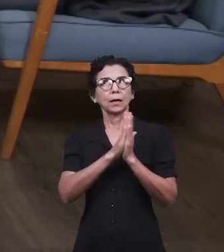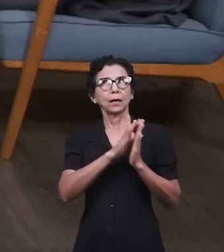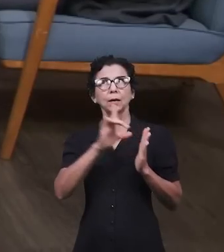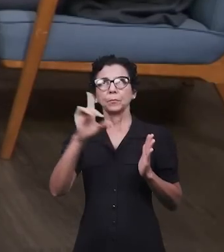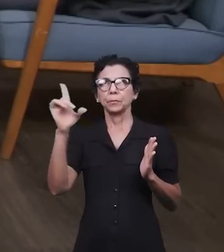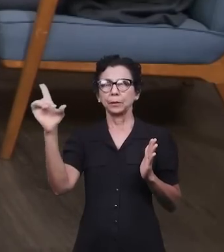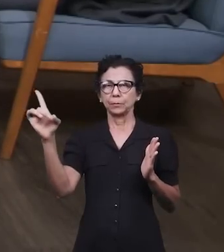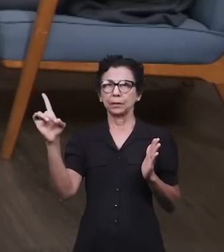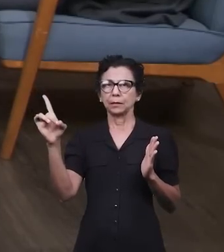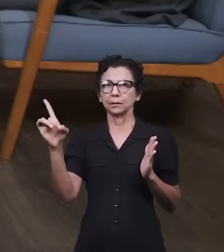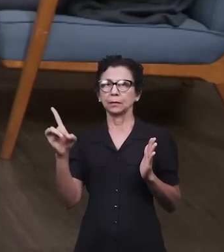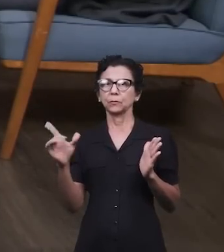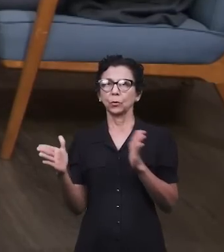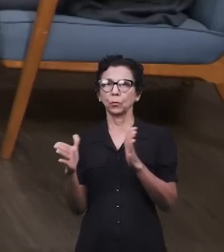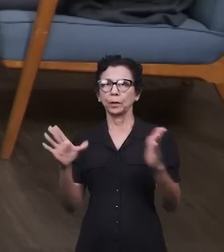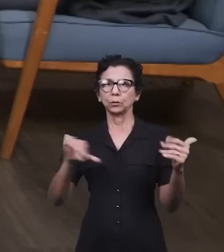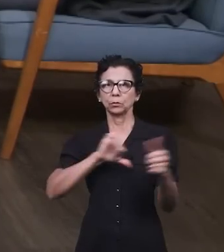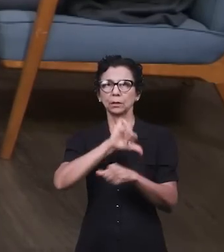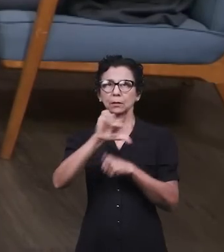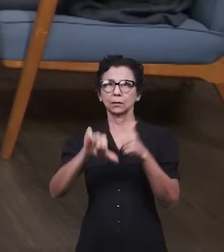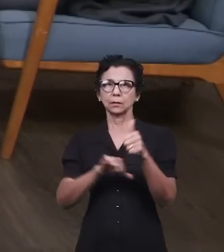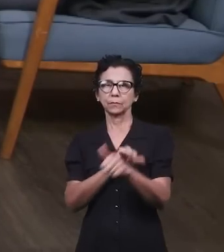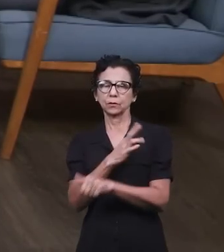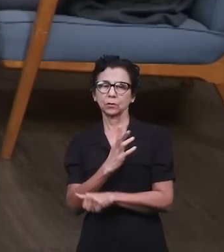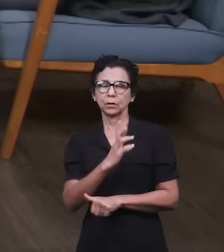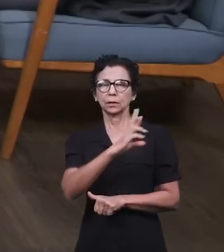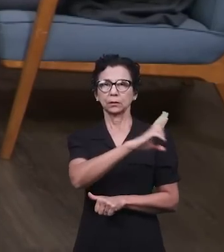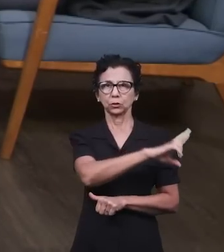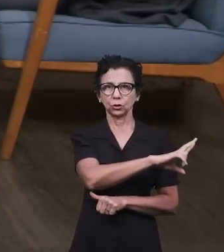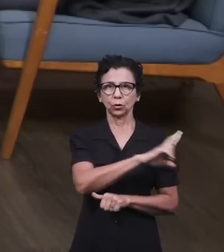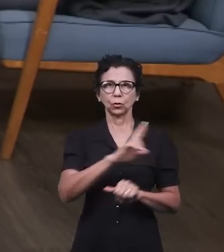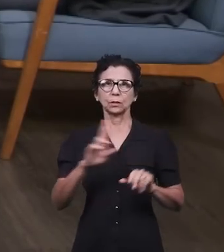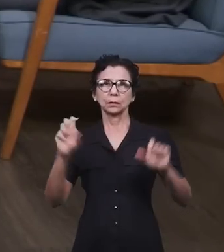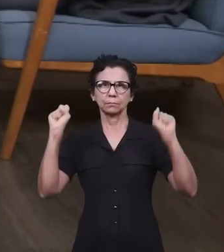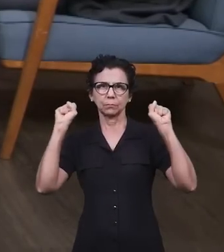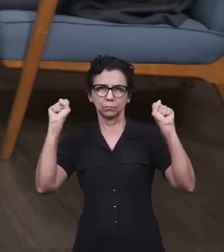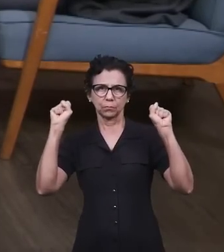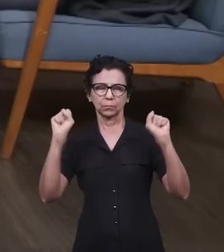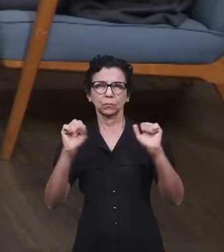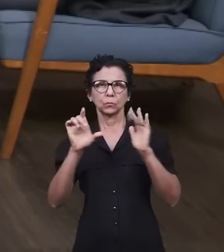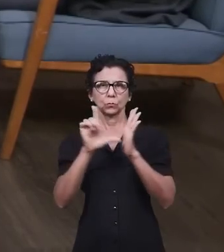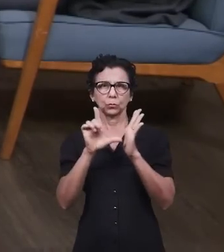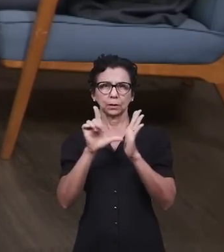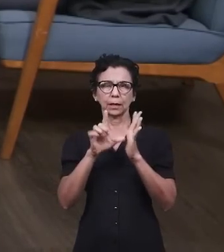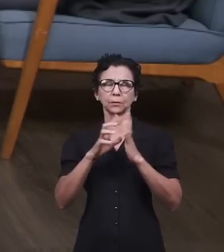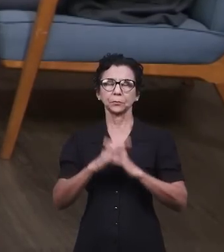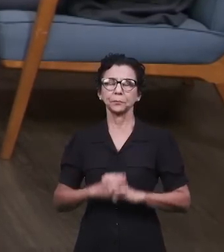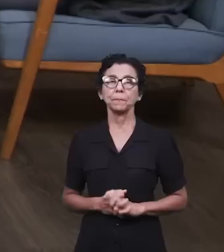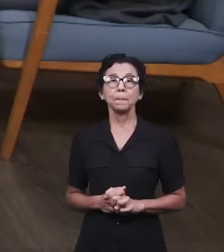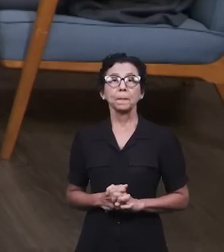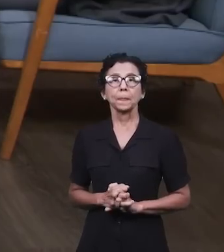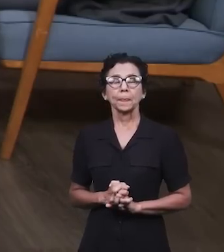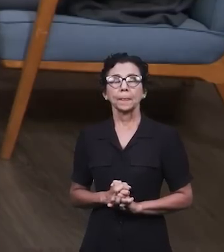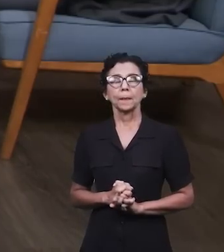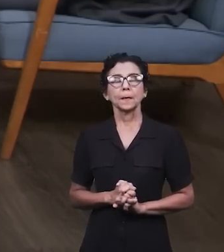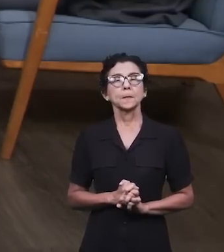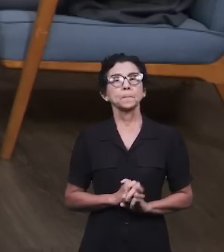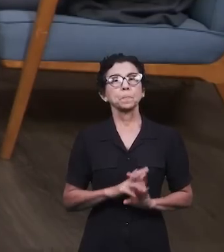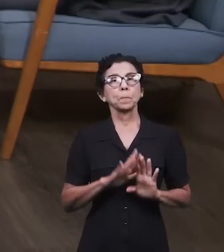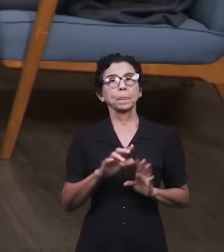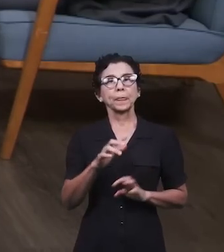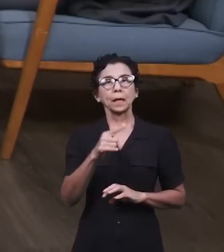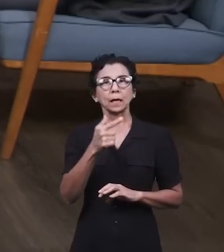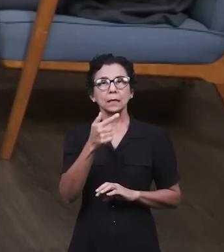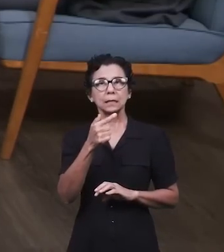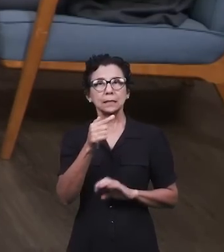dali, sim, você tem essa preparação de uma igreja para o arrebatamento. Por isso que os 7 espíritos ali, a